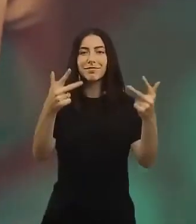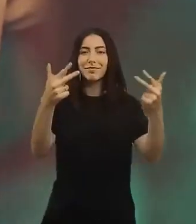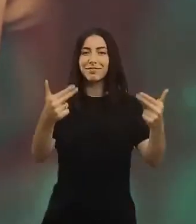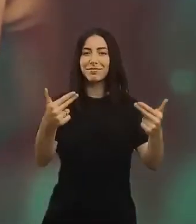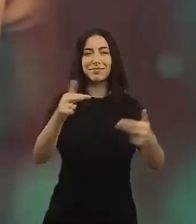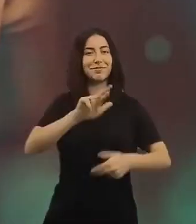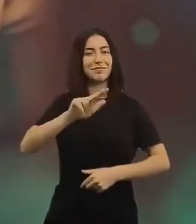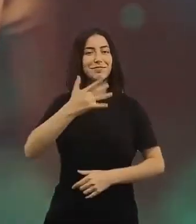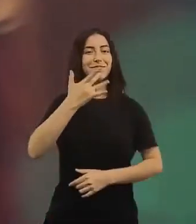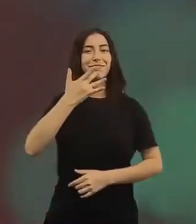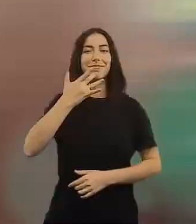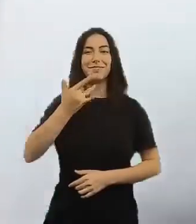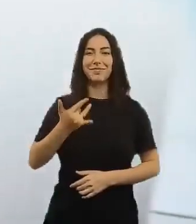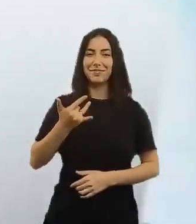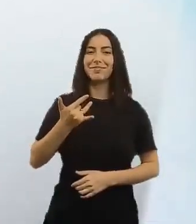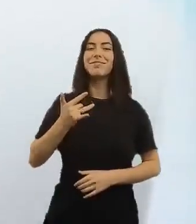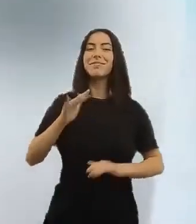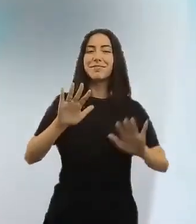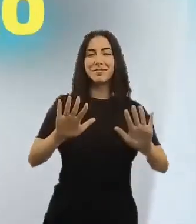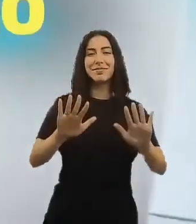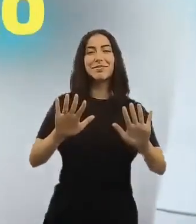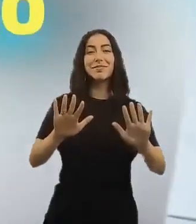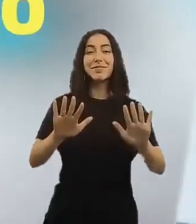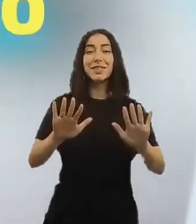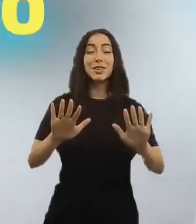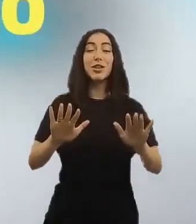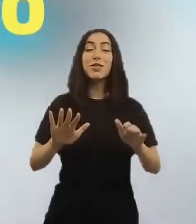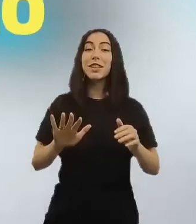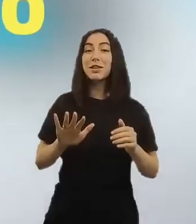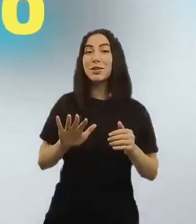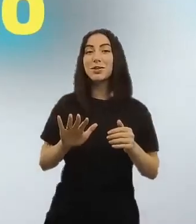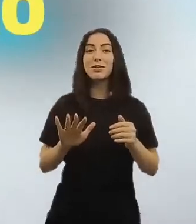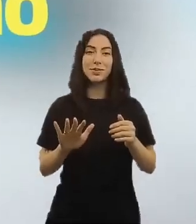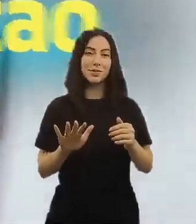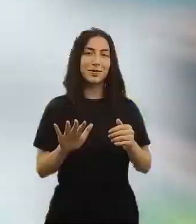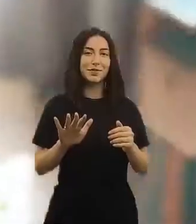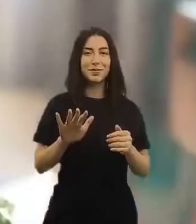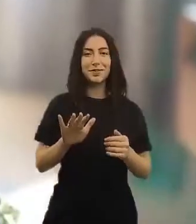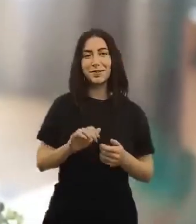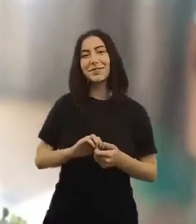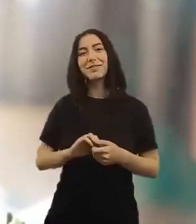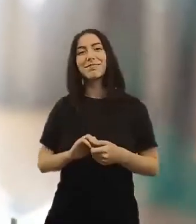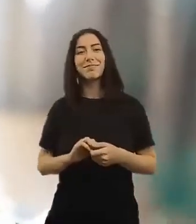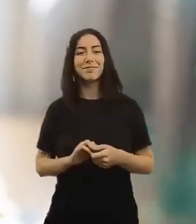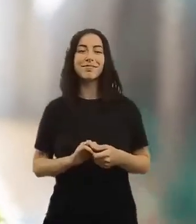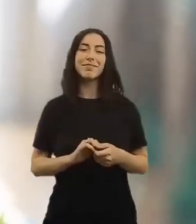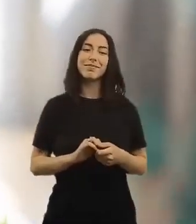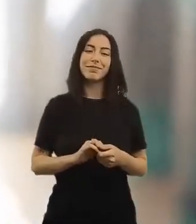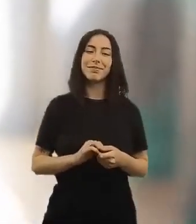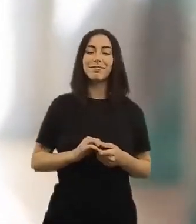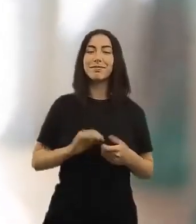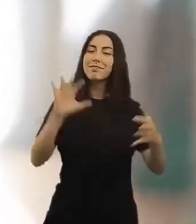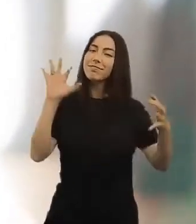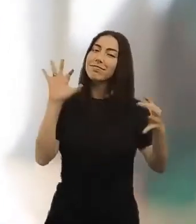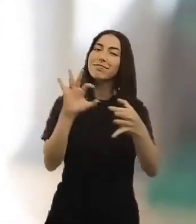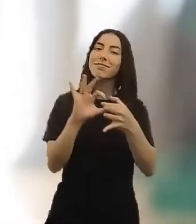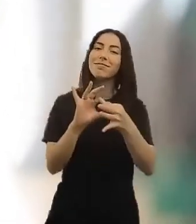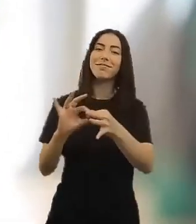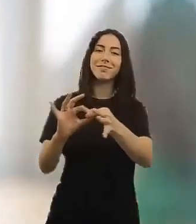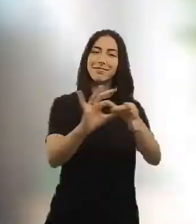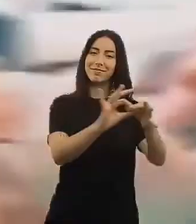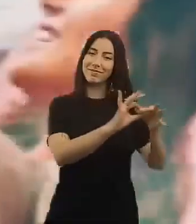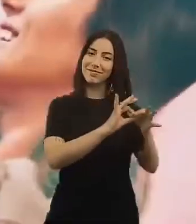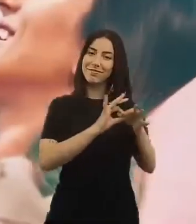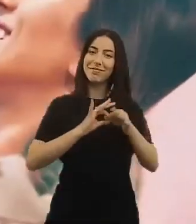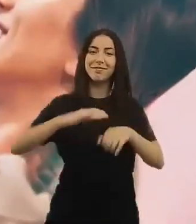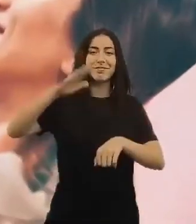bem, mas é na adversidade que vamos além. Unidas somos mais, unidas